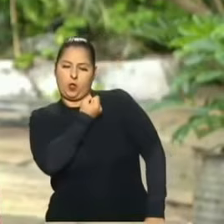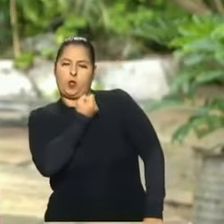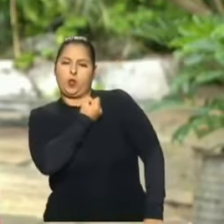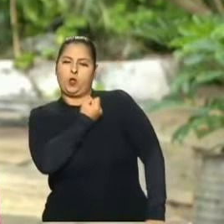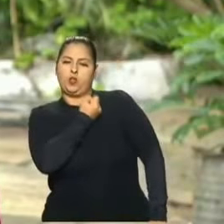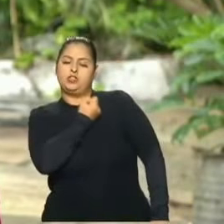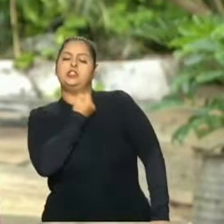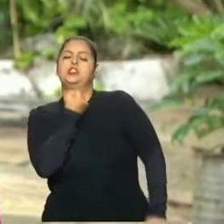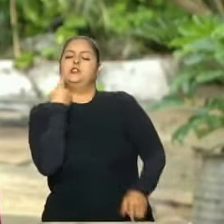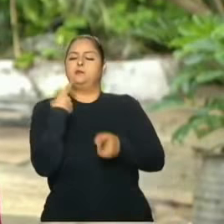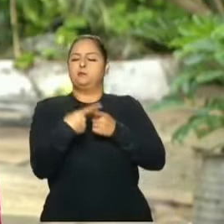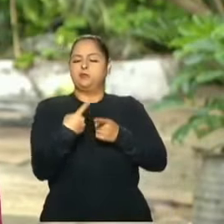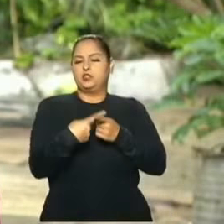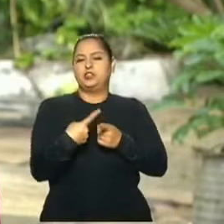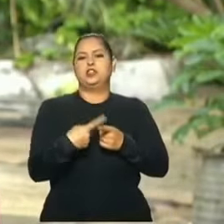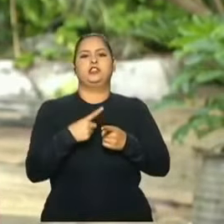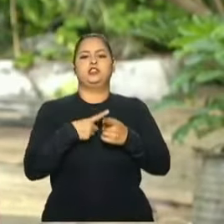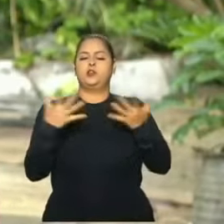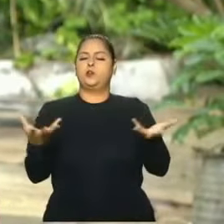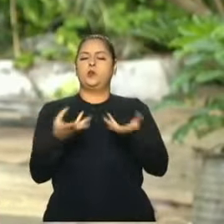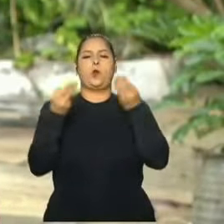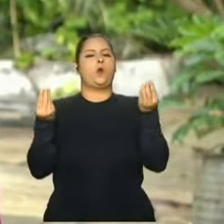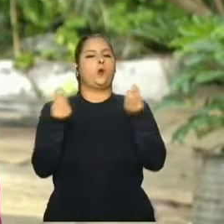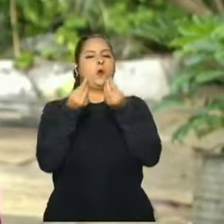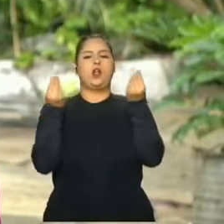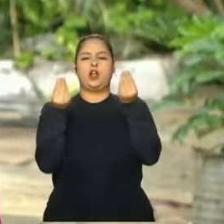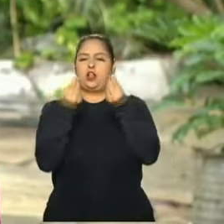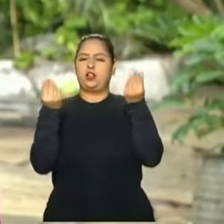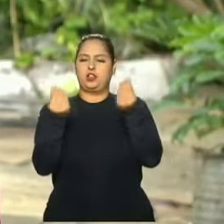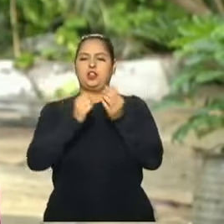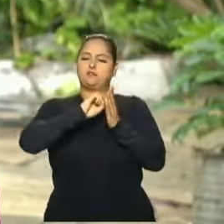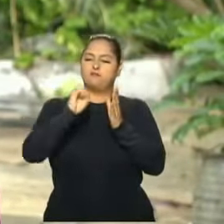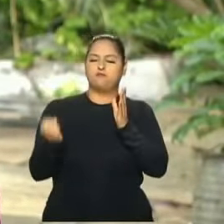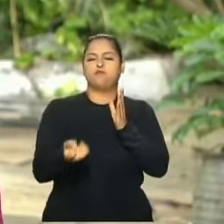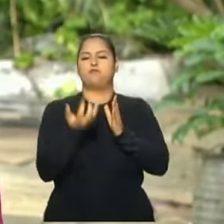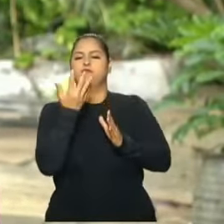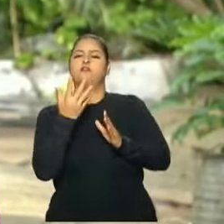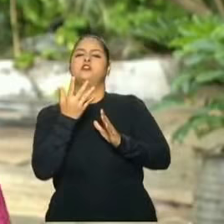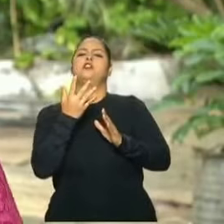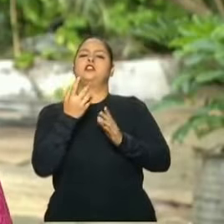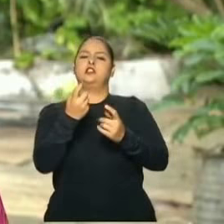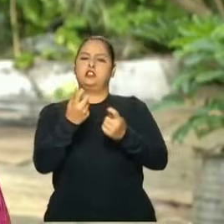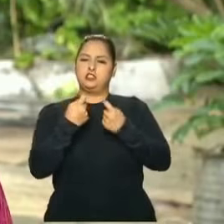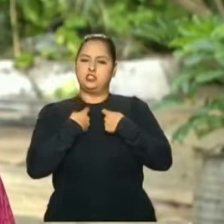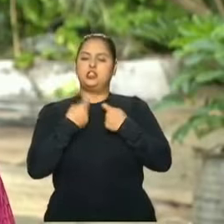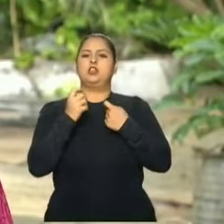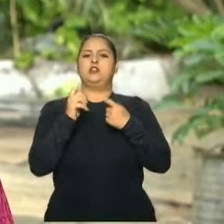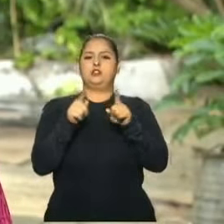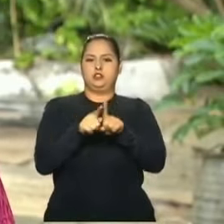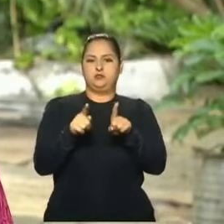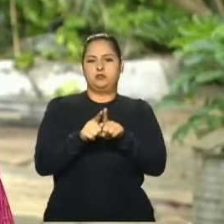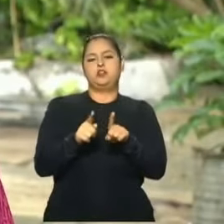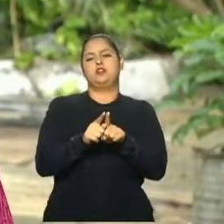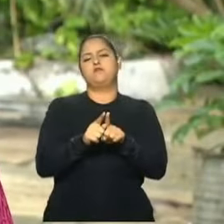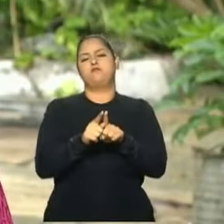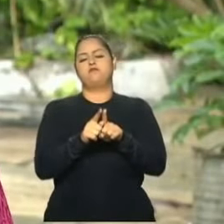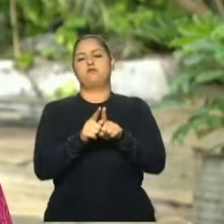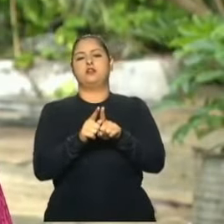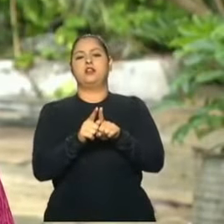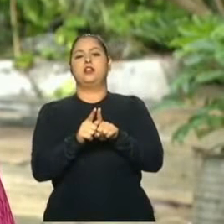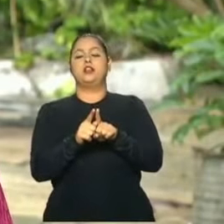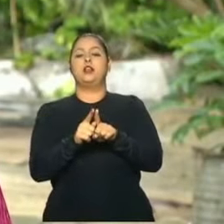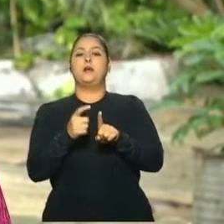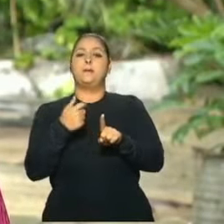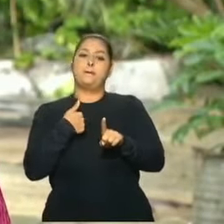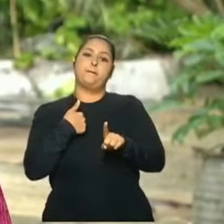tinha realmente muita qualidade na produção que me foi submetida. O